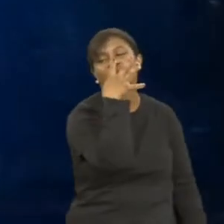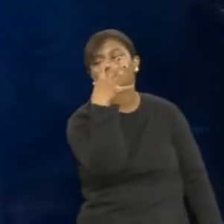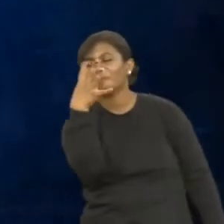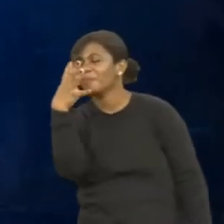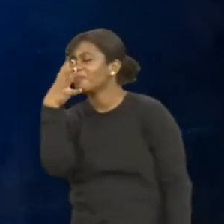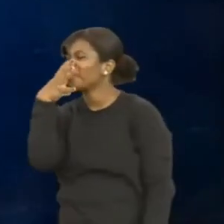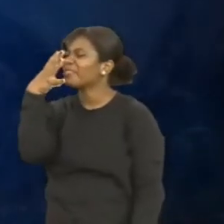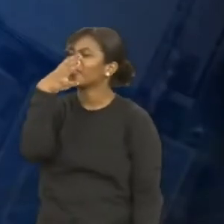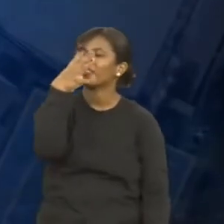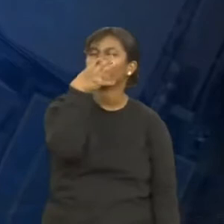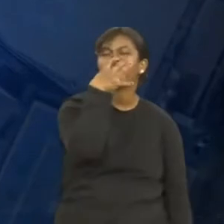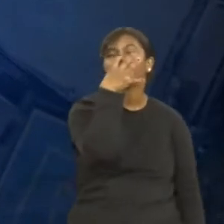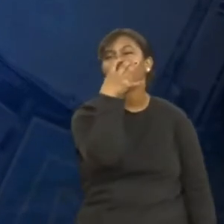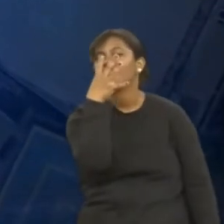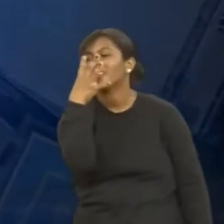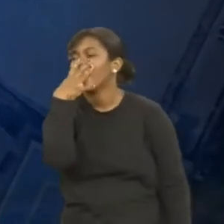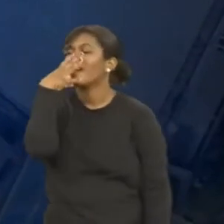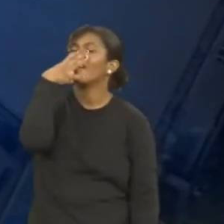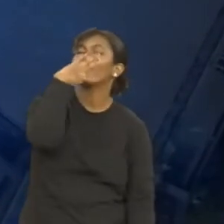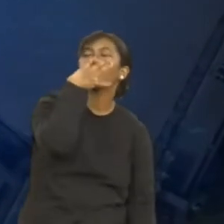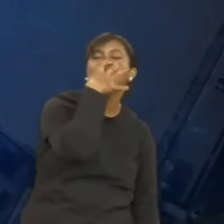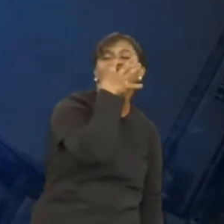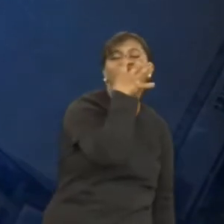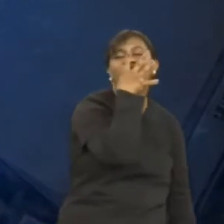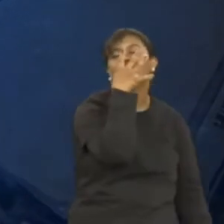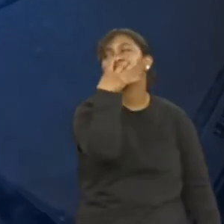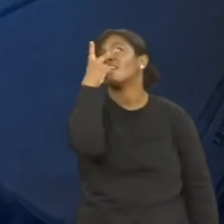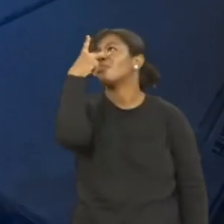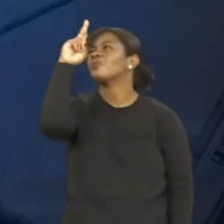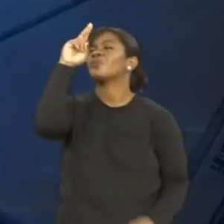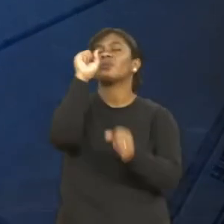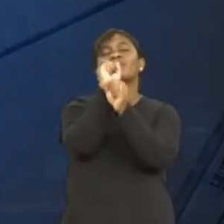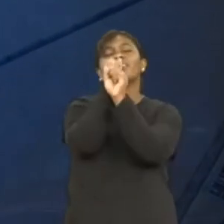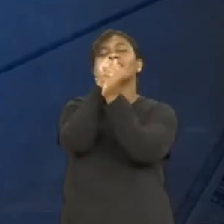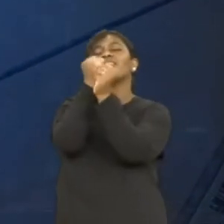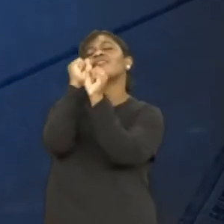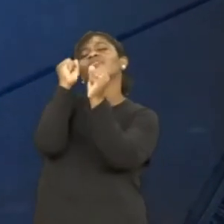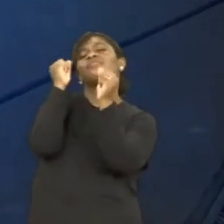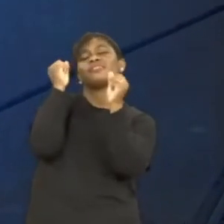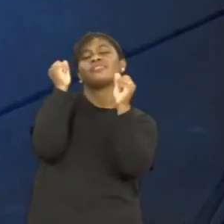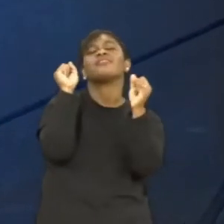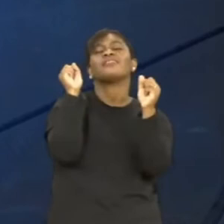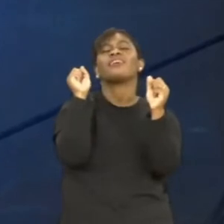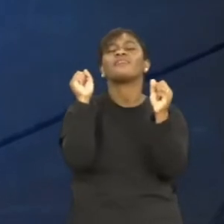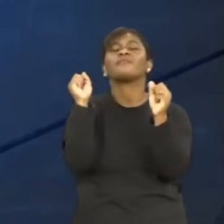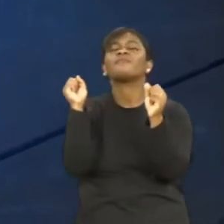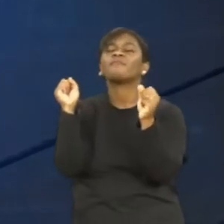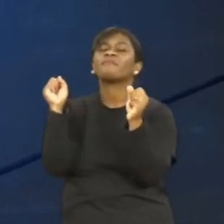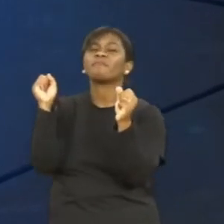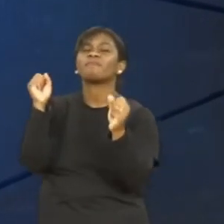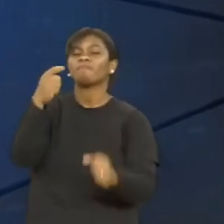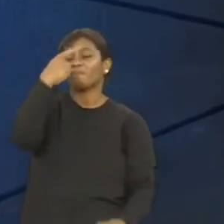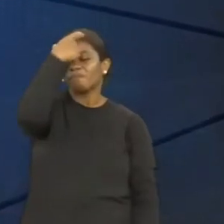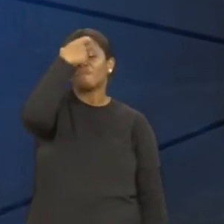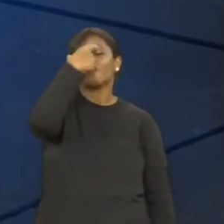tua grandeza. Para que eu possa contemplar tua grandeza.